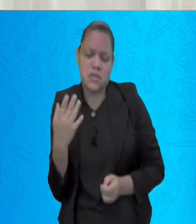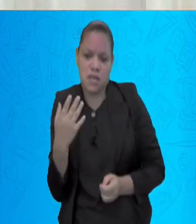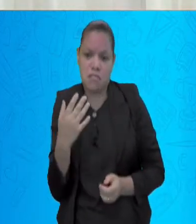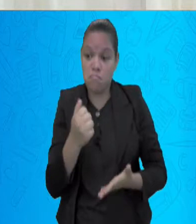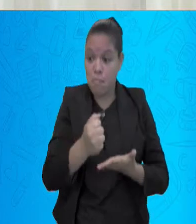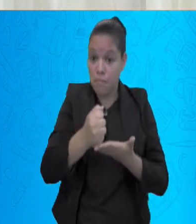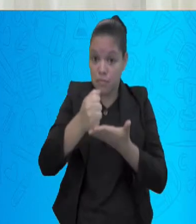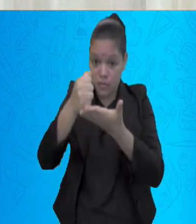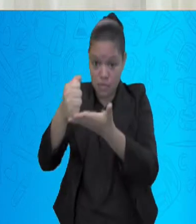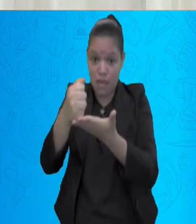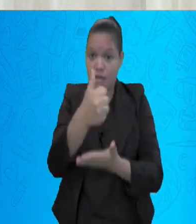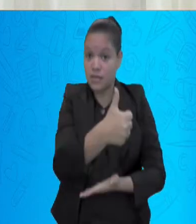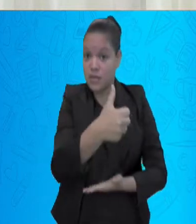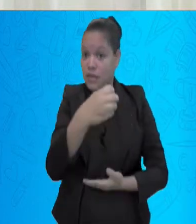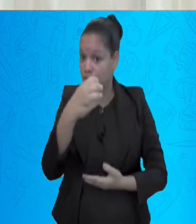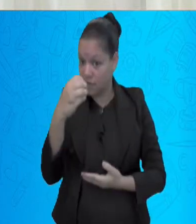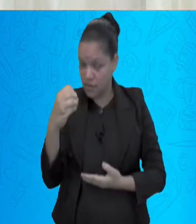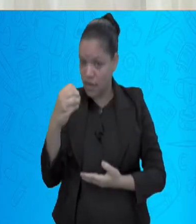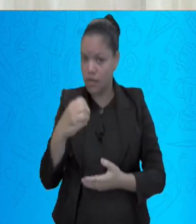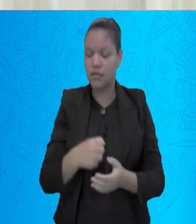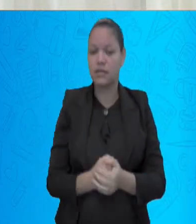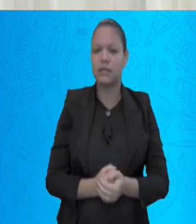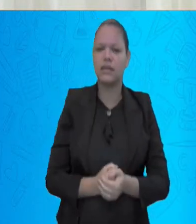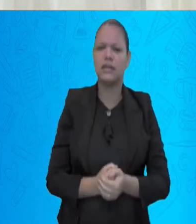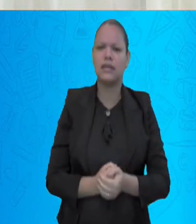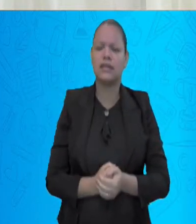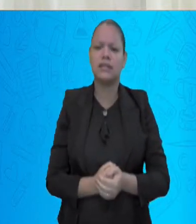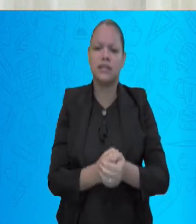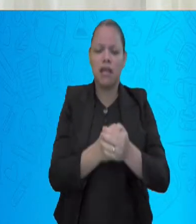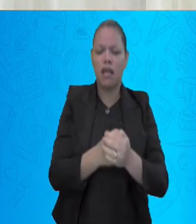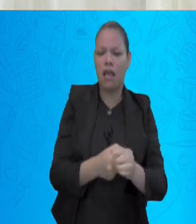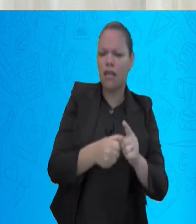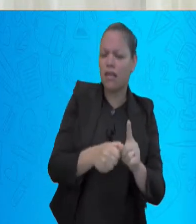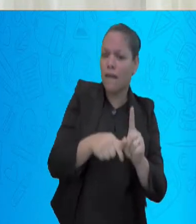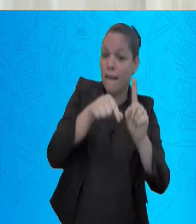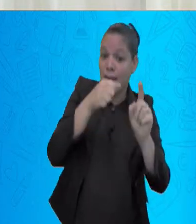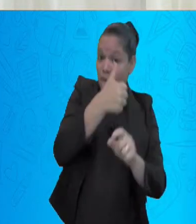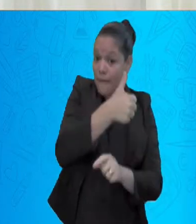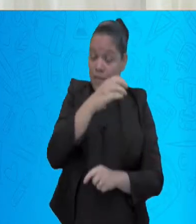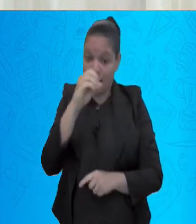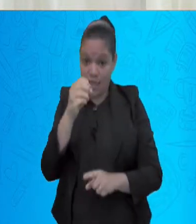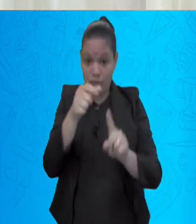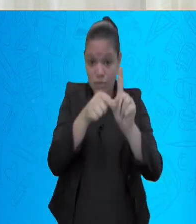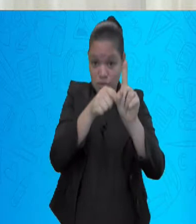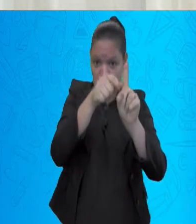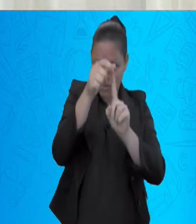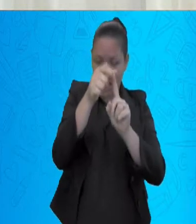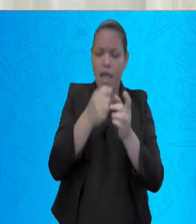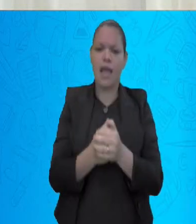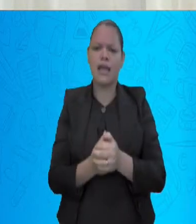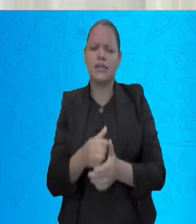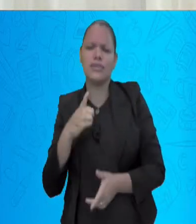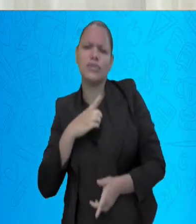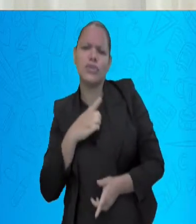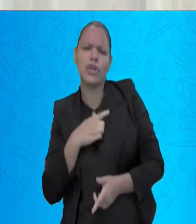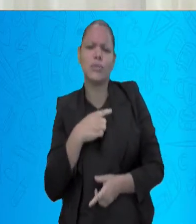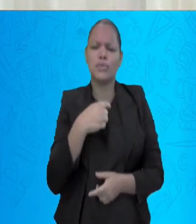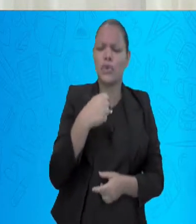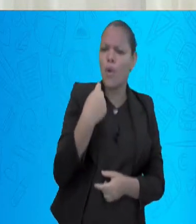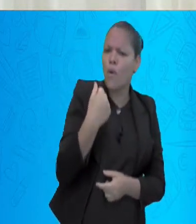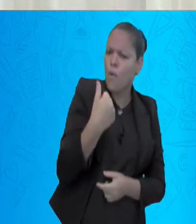10 unidades, eu vou ter uma dezena. Vamos contar. Então, eu tenho uma unidade,